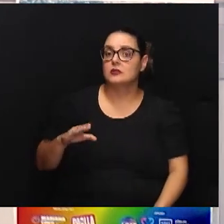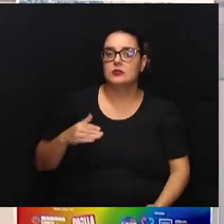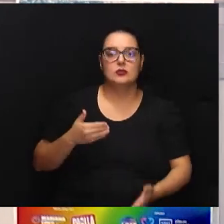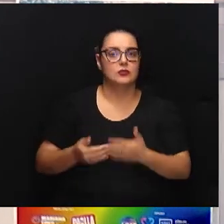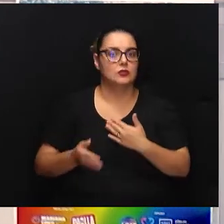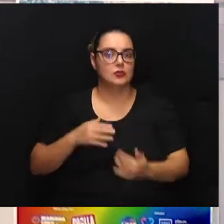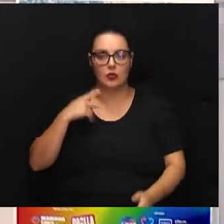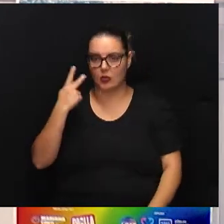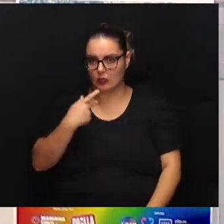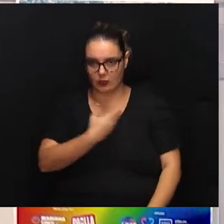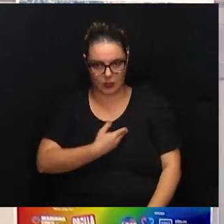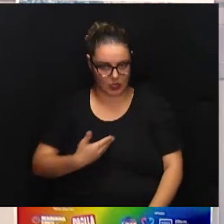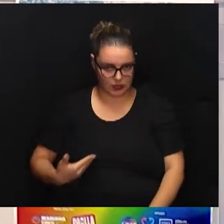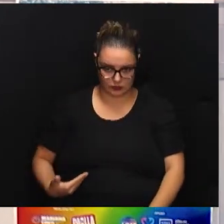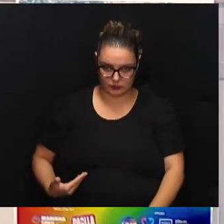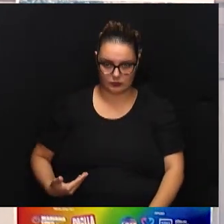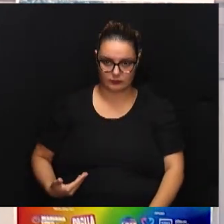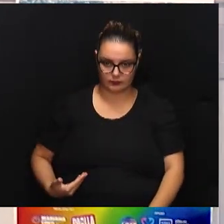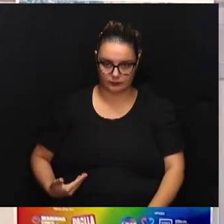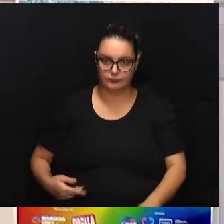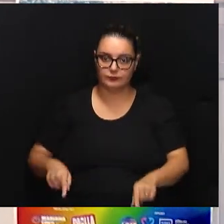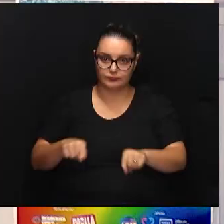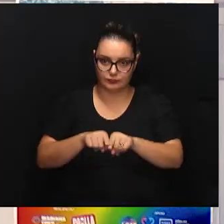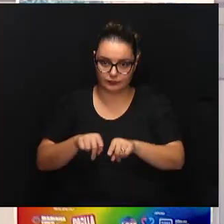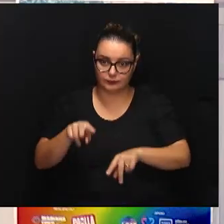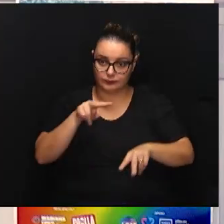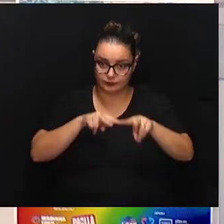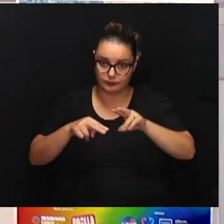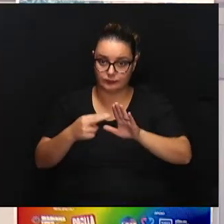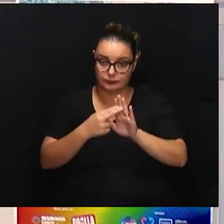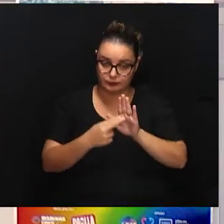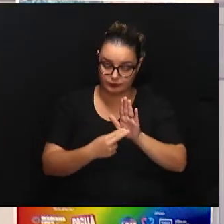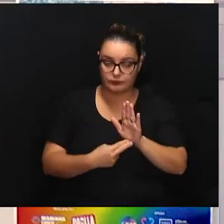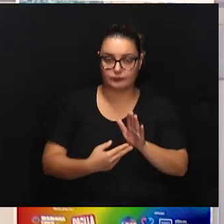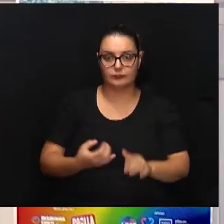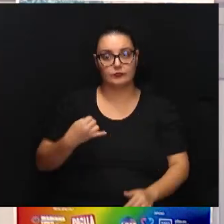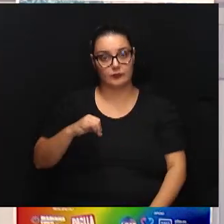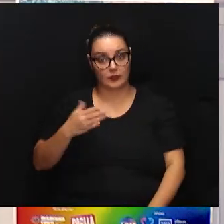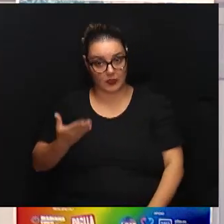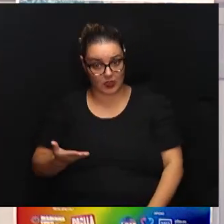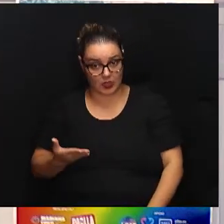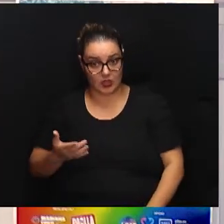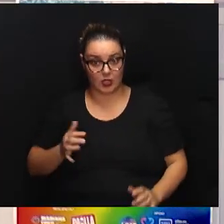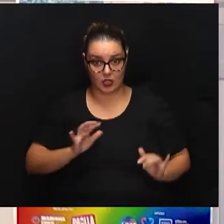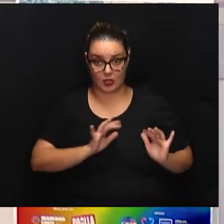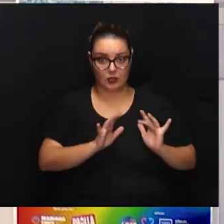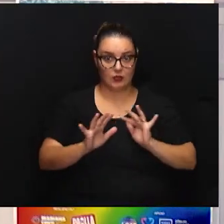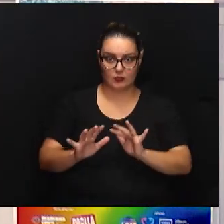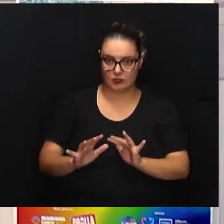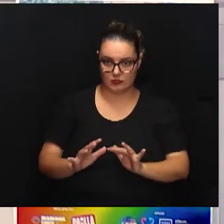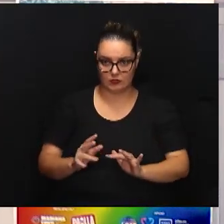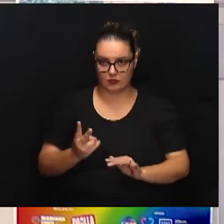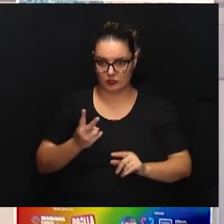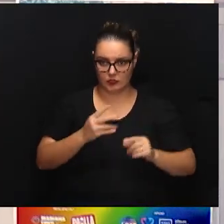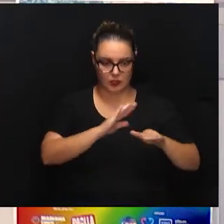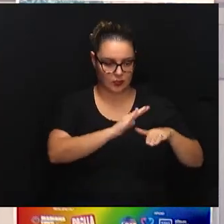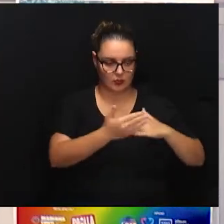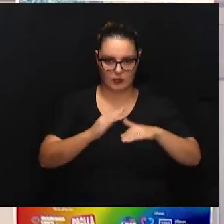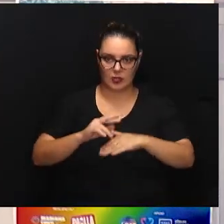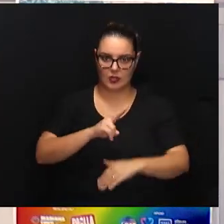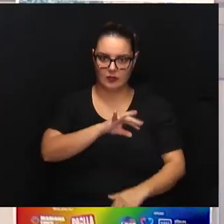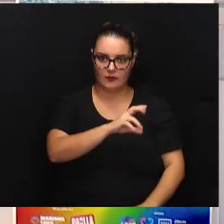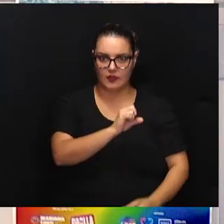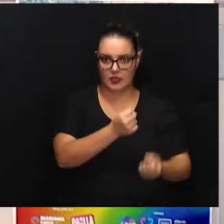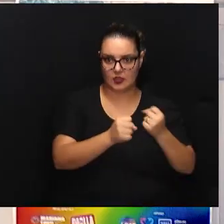olhar a normativa. Ou seja, se vocês derem uma passeada só por 2 bairros, Vila Industrial e centro da cidade, vocês vão ver um monte de